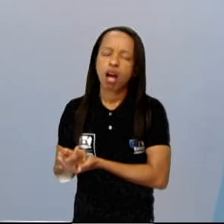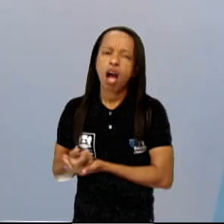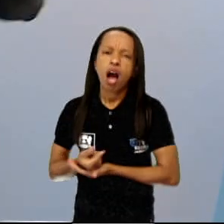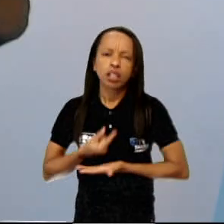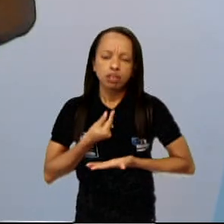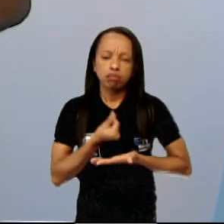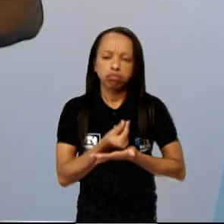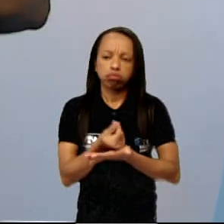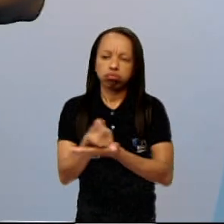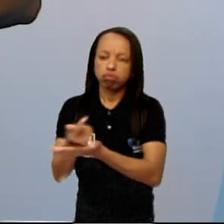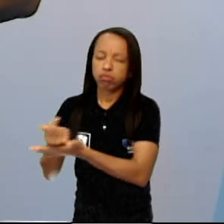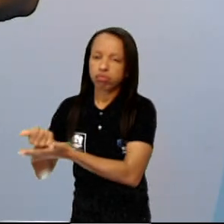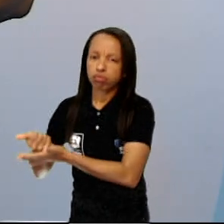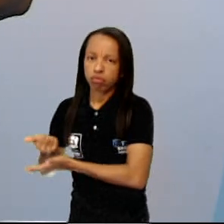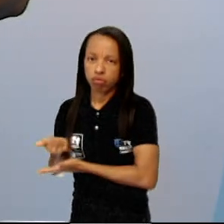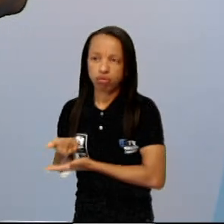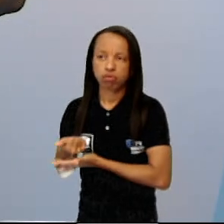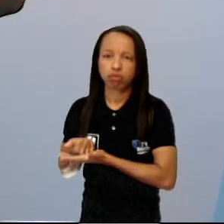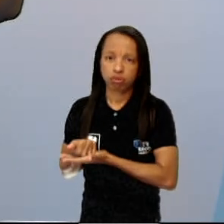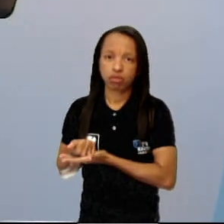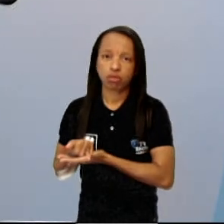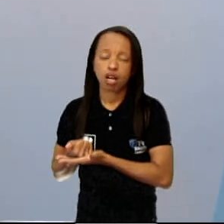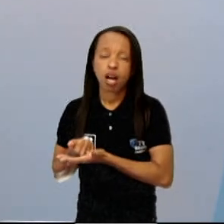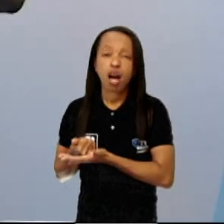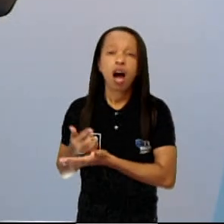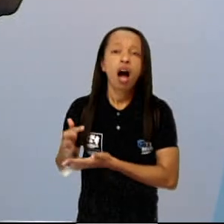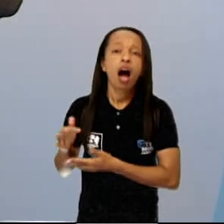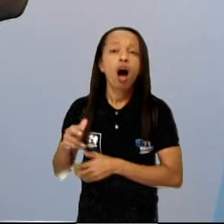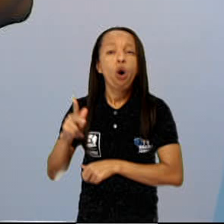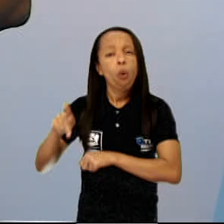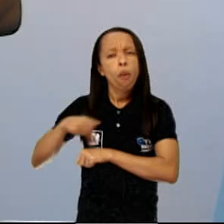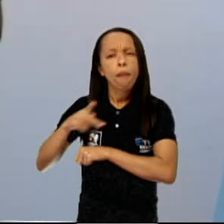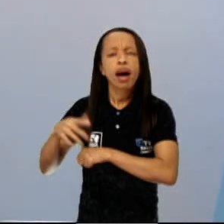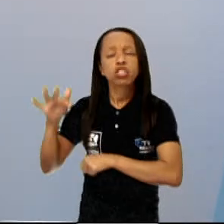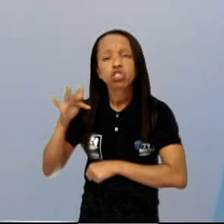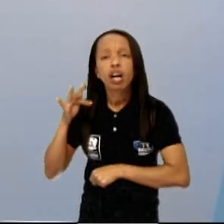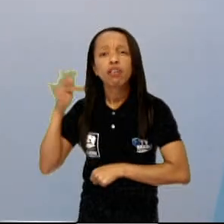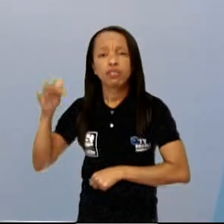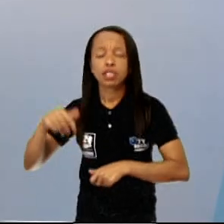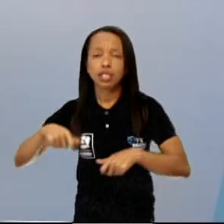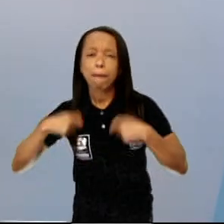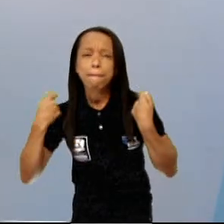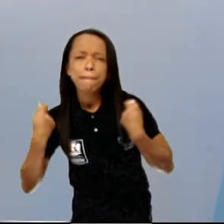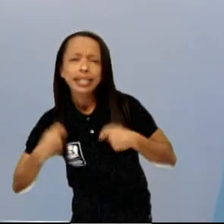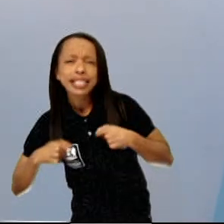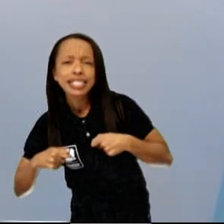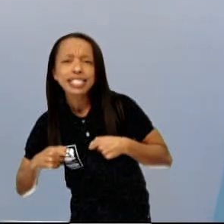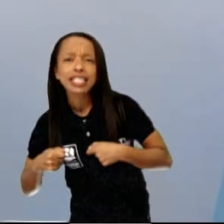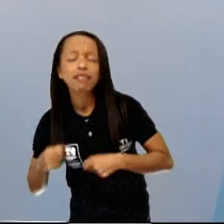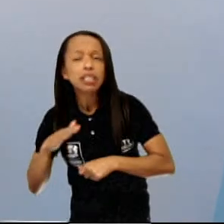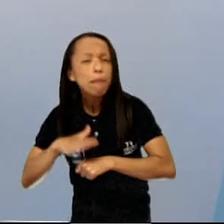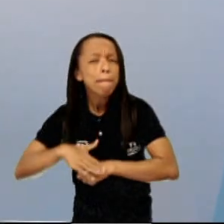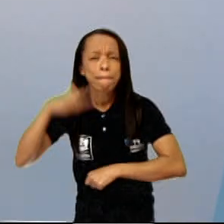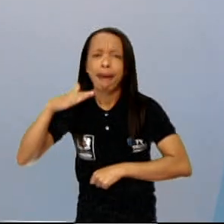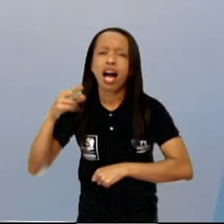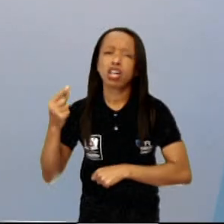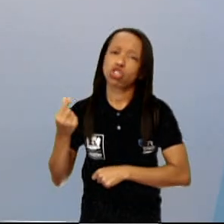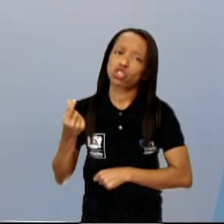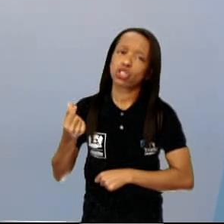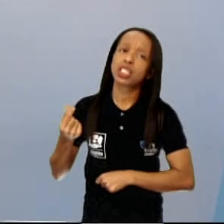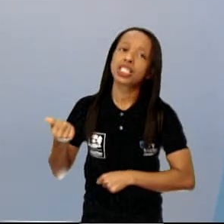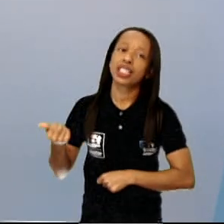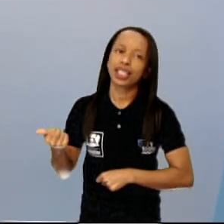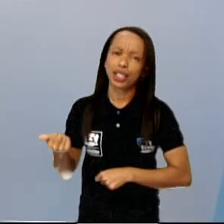precisasse de mais dinheiro para as suas demandas, para as suas despesas internas. E aí, o que foi que aconteceu? queriam resolver